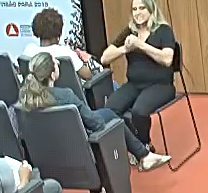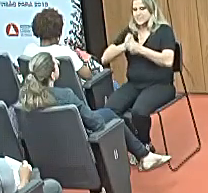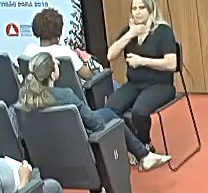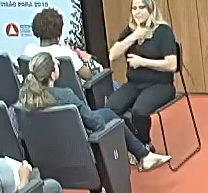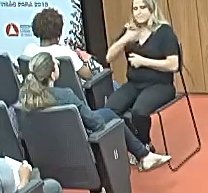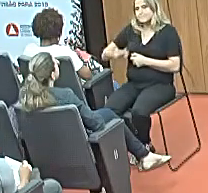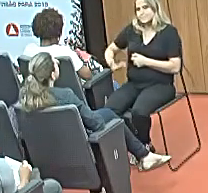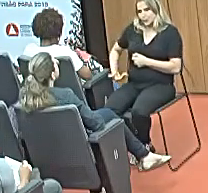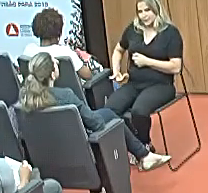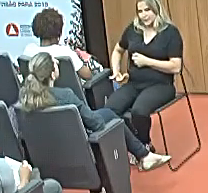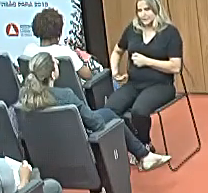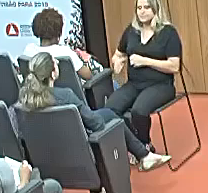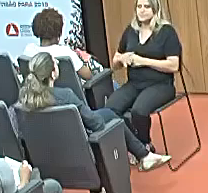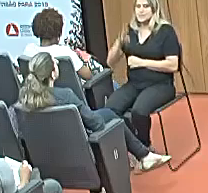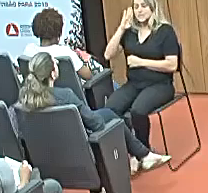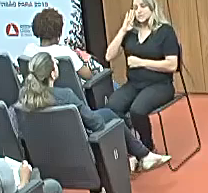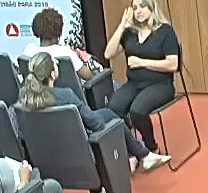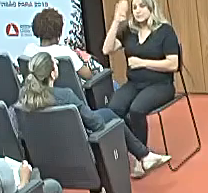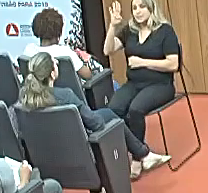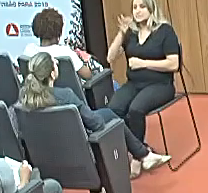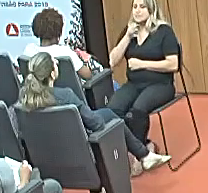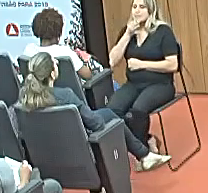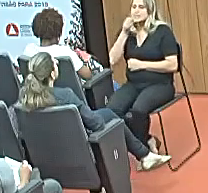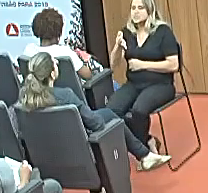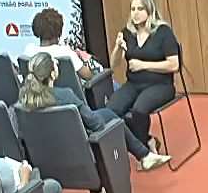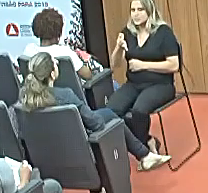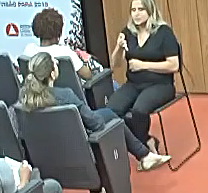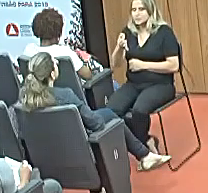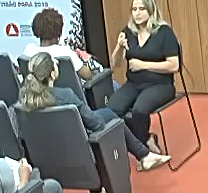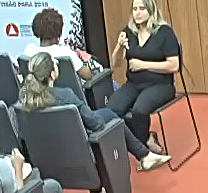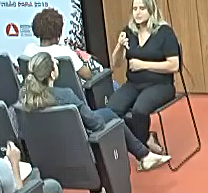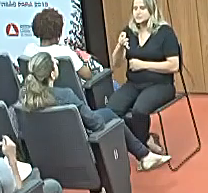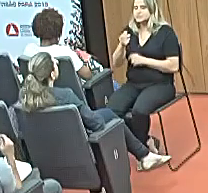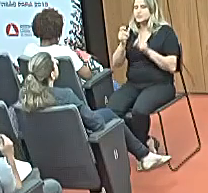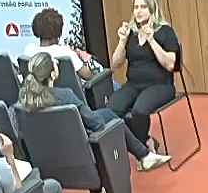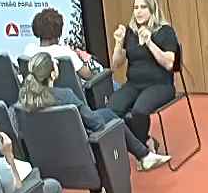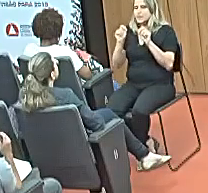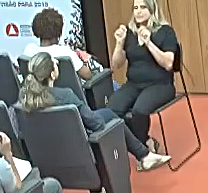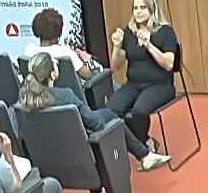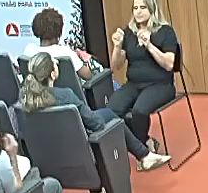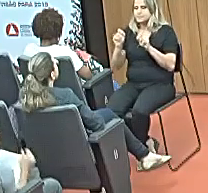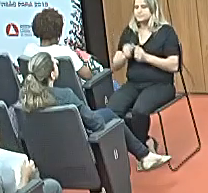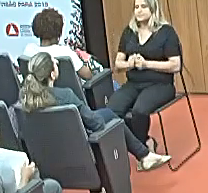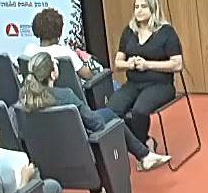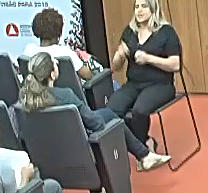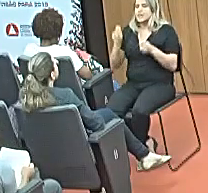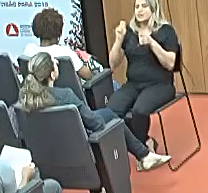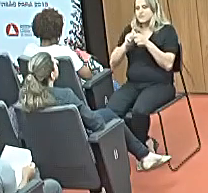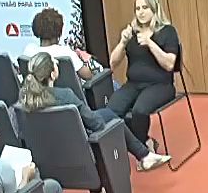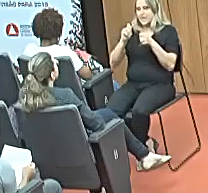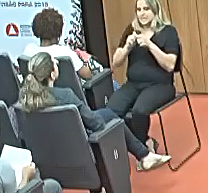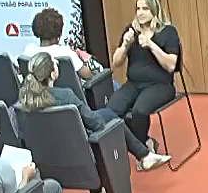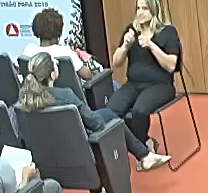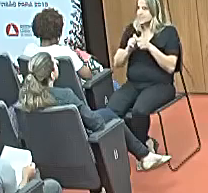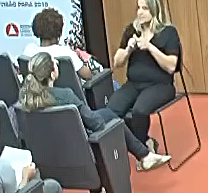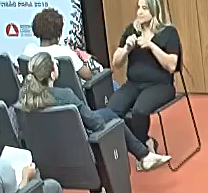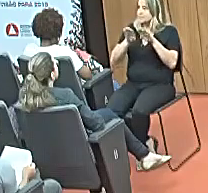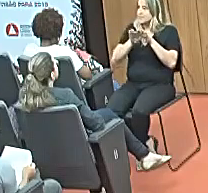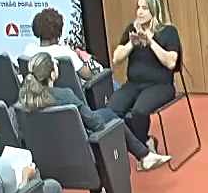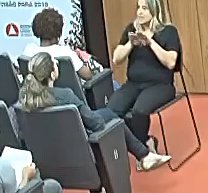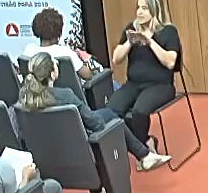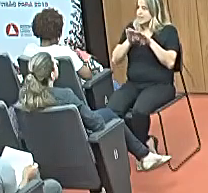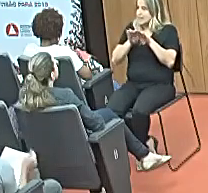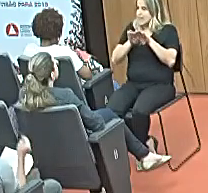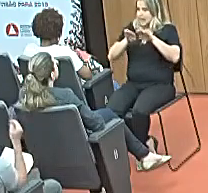as principais intervenções sugeridas pelo grupo foram implantar a banca examinadora